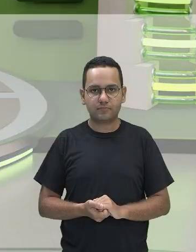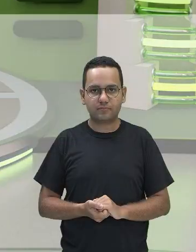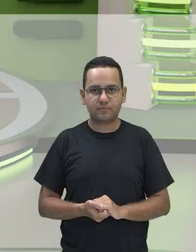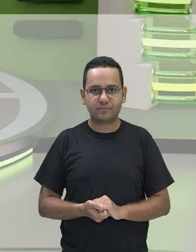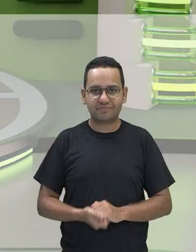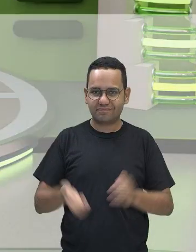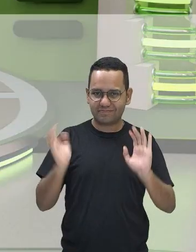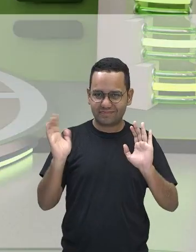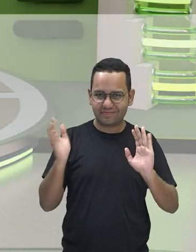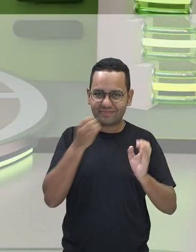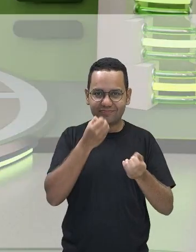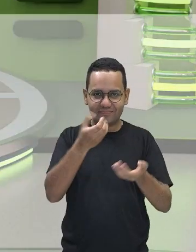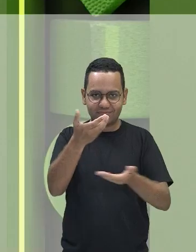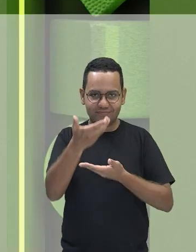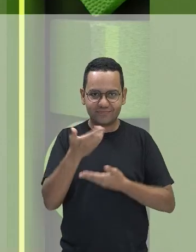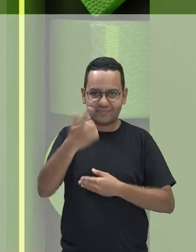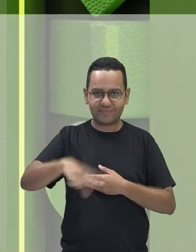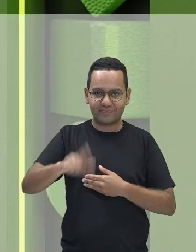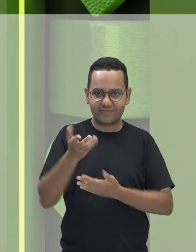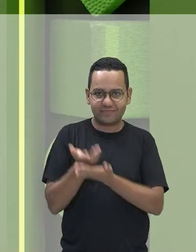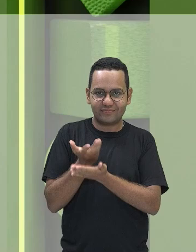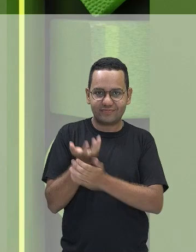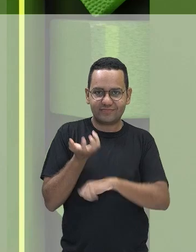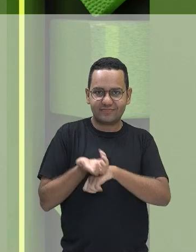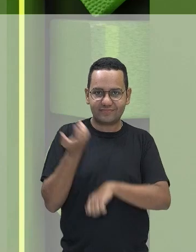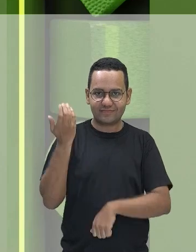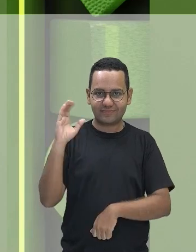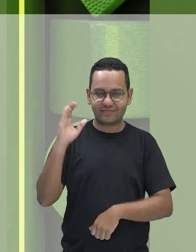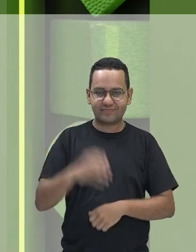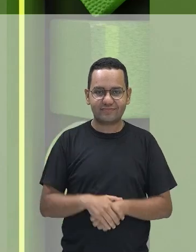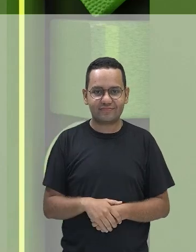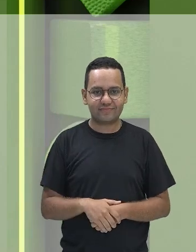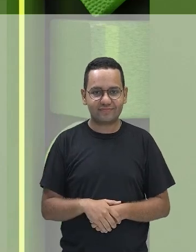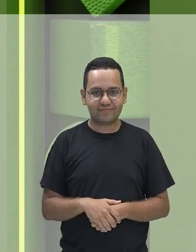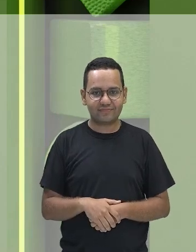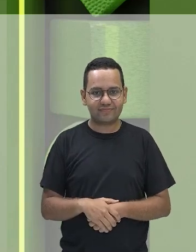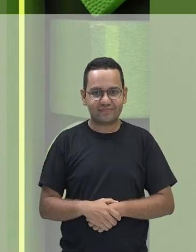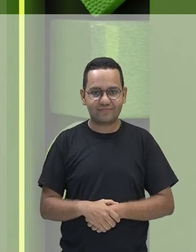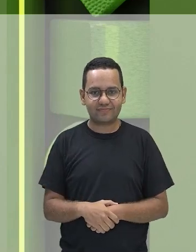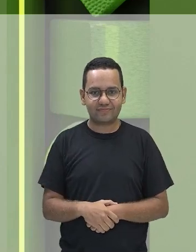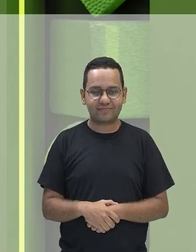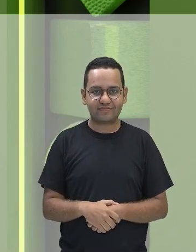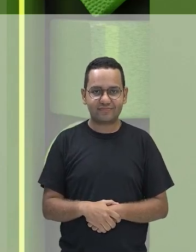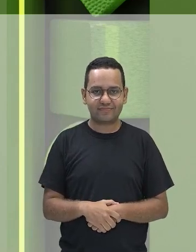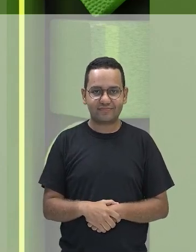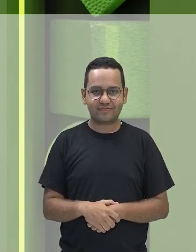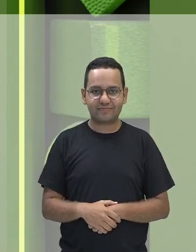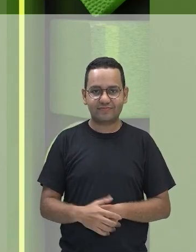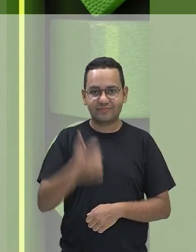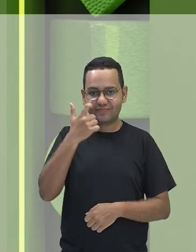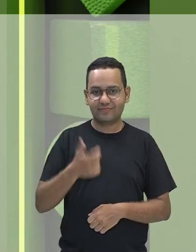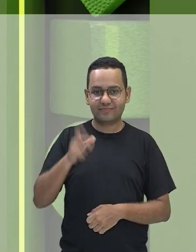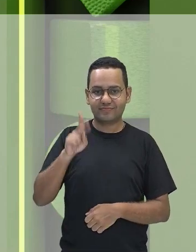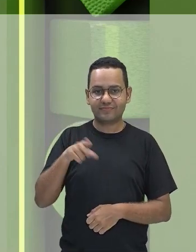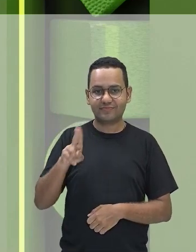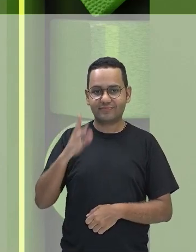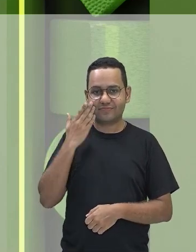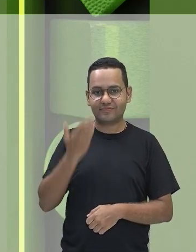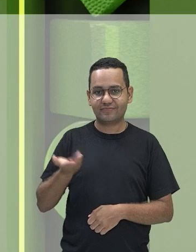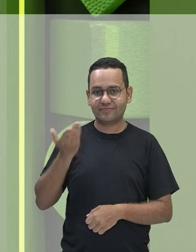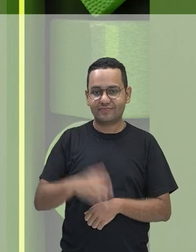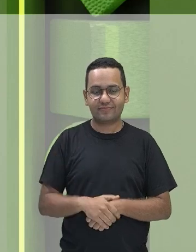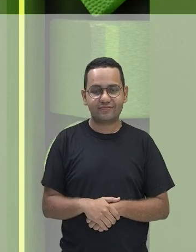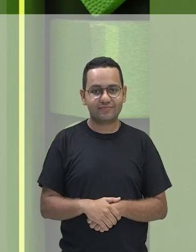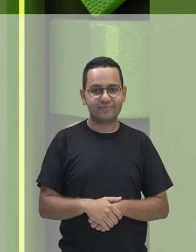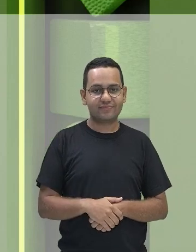Olá, seja muito bem-vindo. Atenção total, que é hora de aprender mais ciências. Eu sou o professor Vinícius Oliveira e